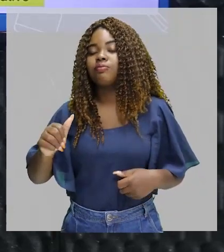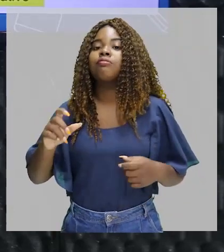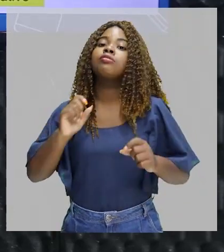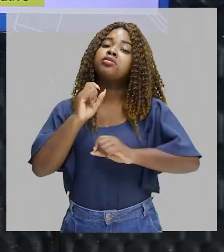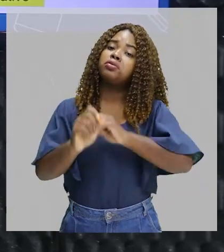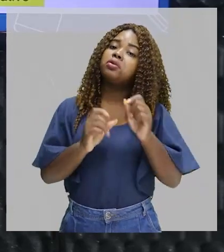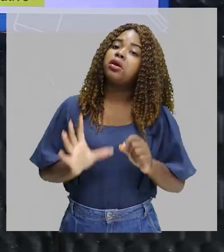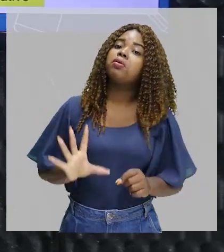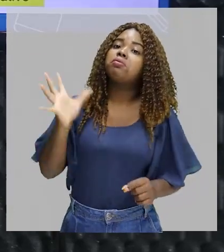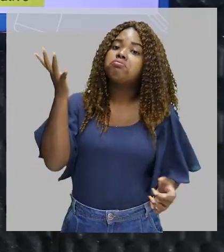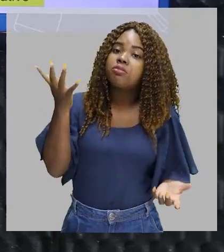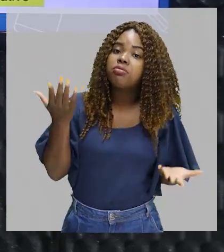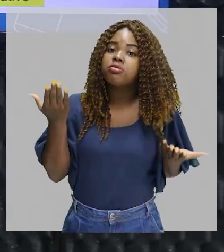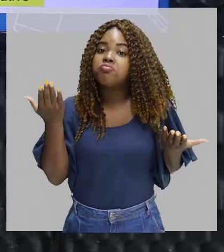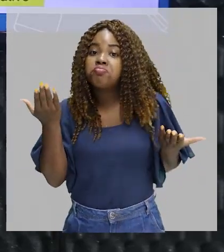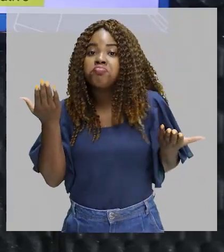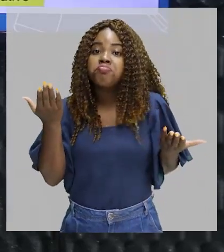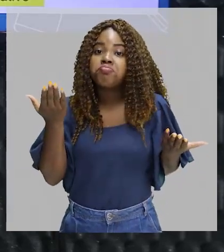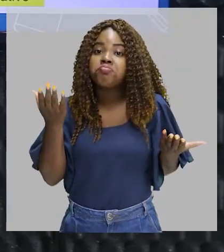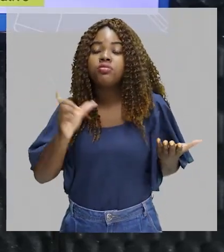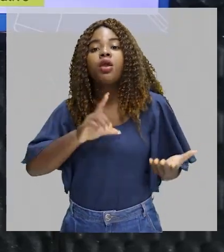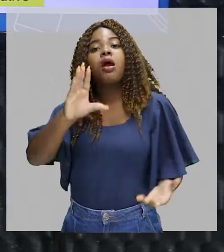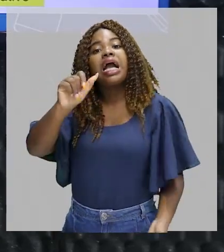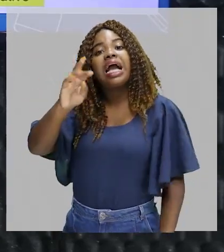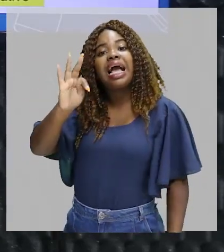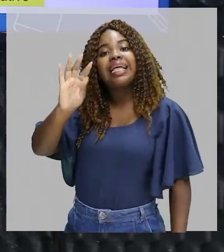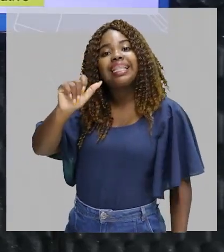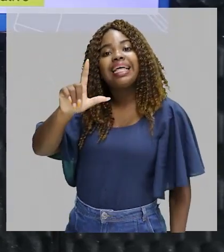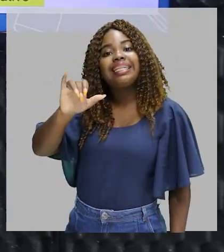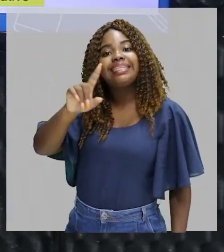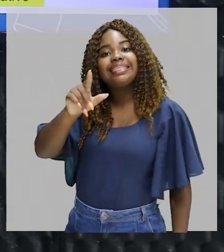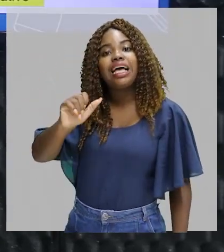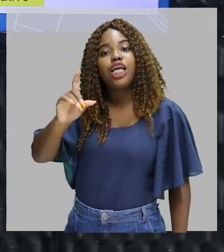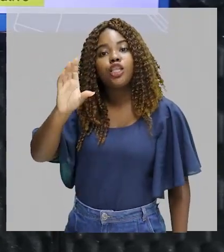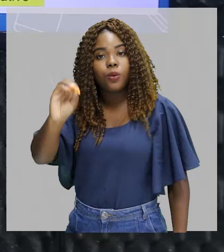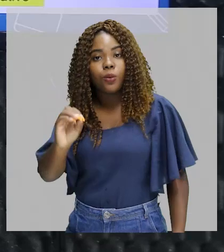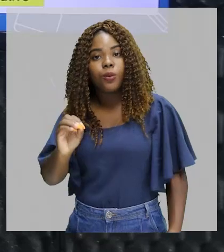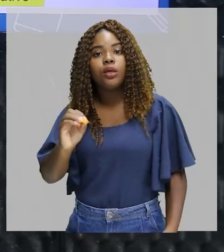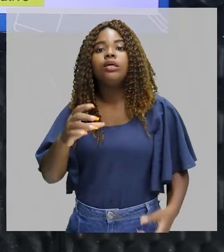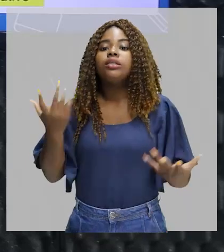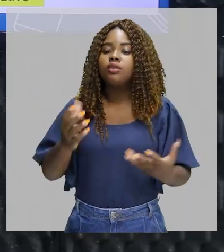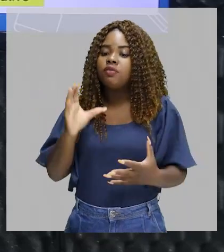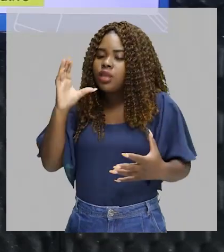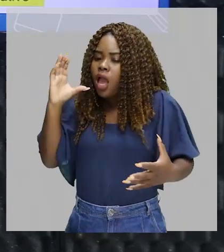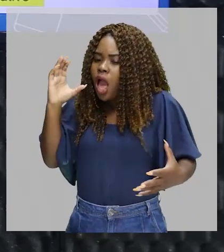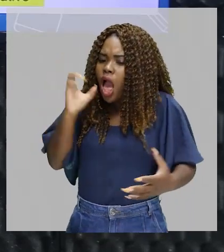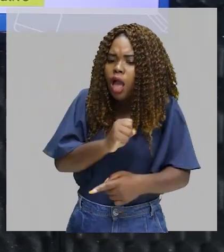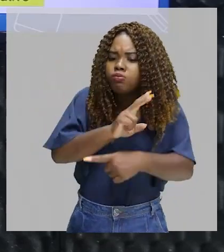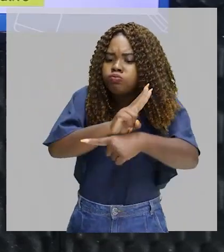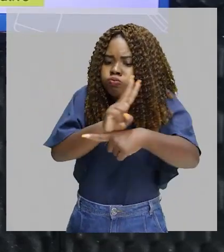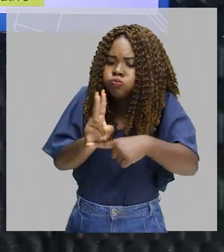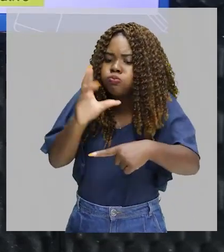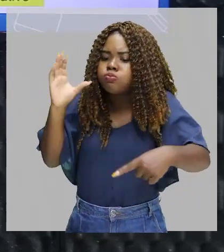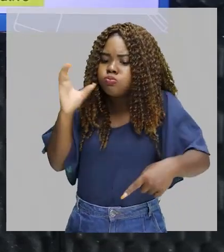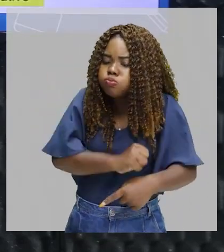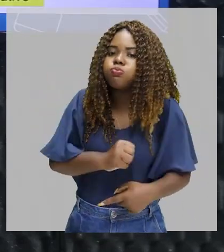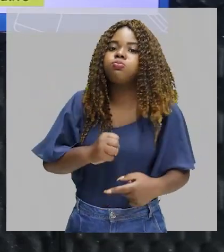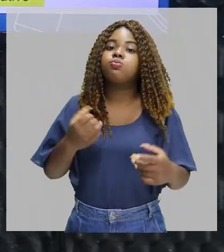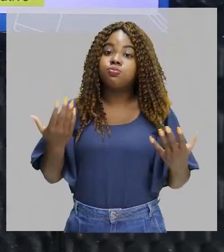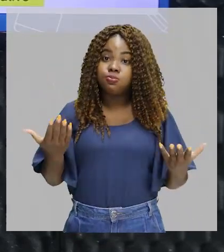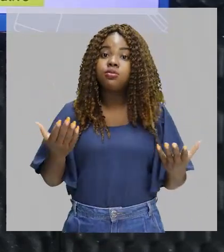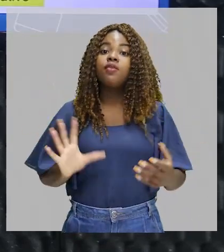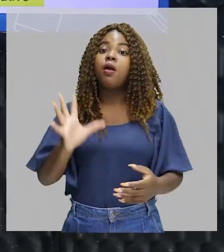funcionar como um catalisador, vai acelerar o processo, vai acelerar a